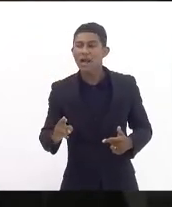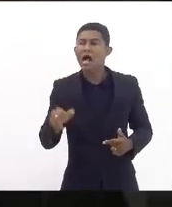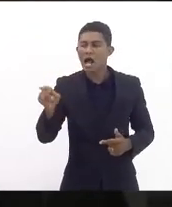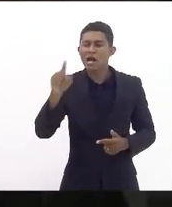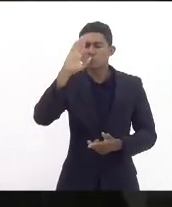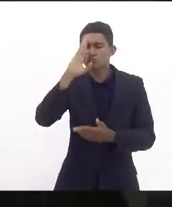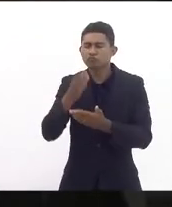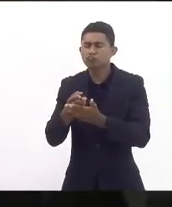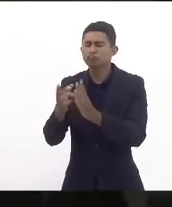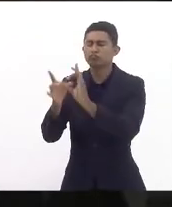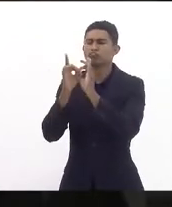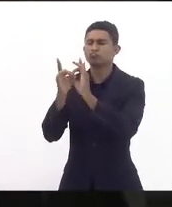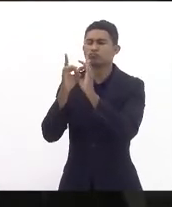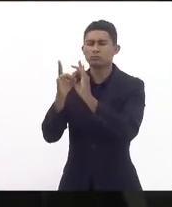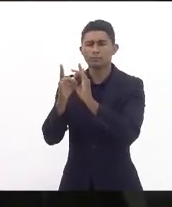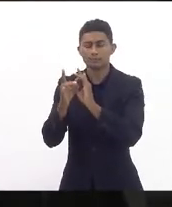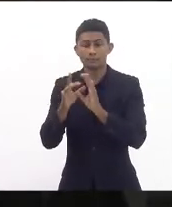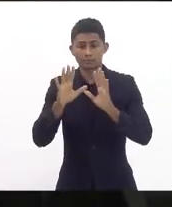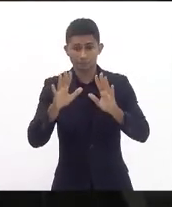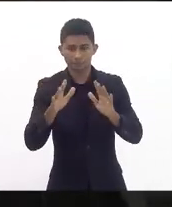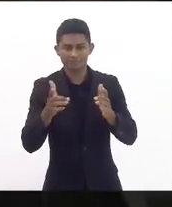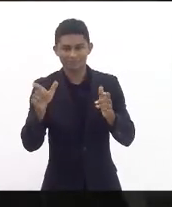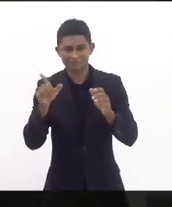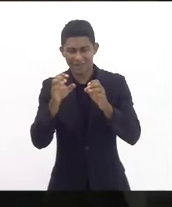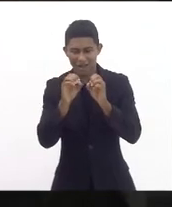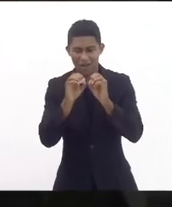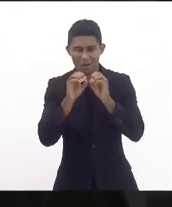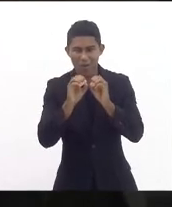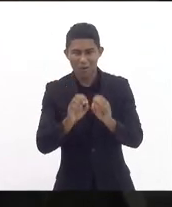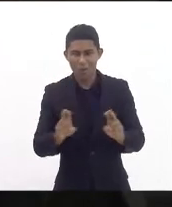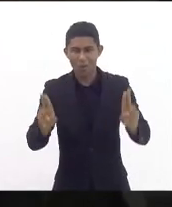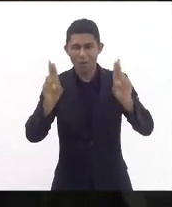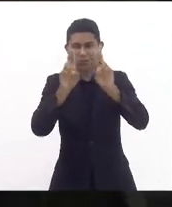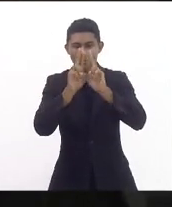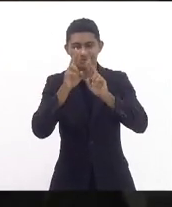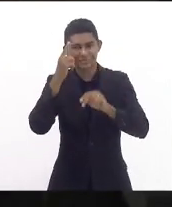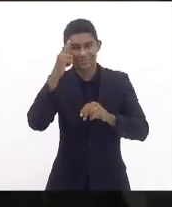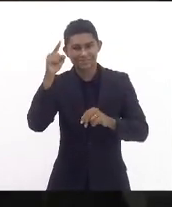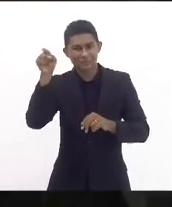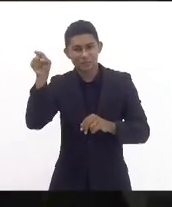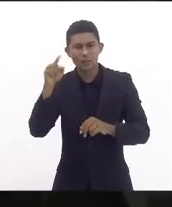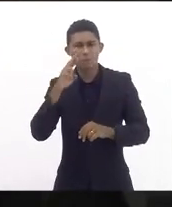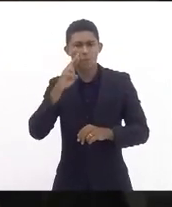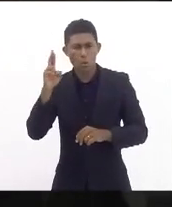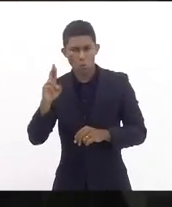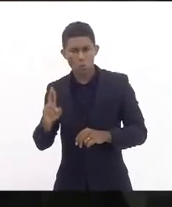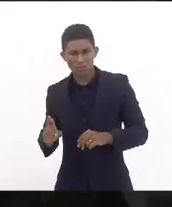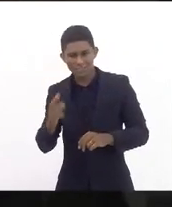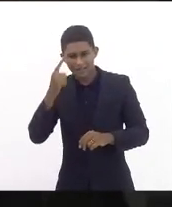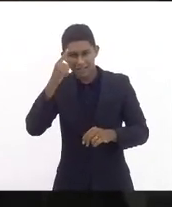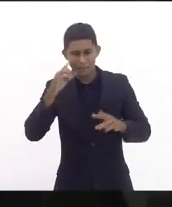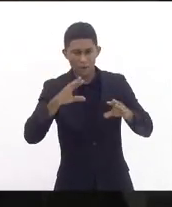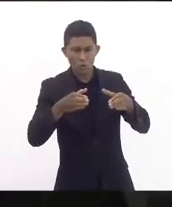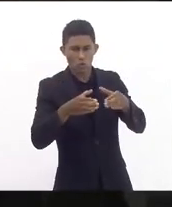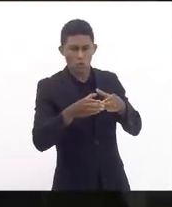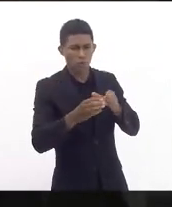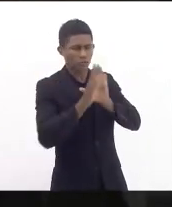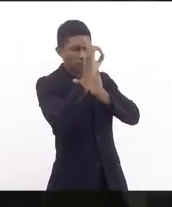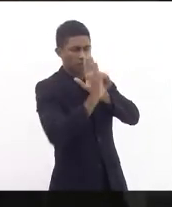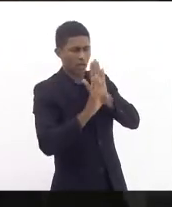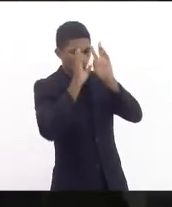na ONU né quando a Rússia Foi retirada do comitê de defesa dos direitos